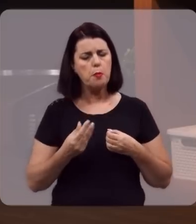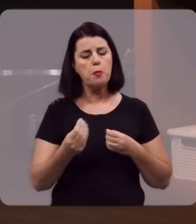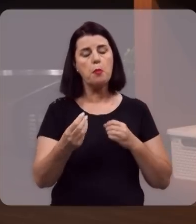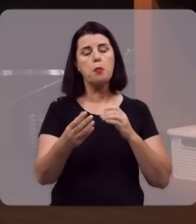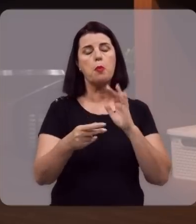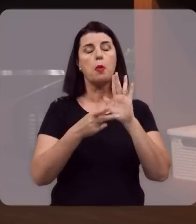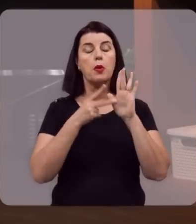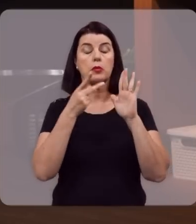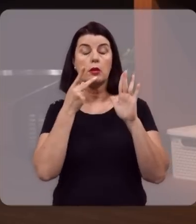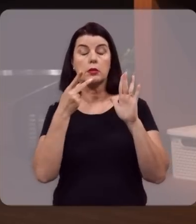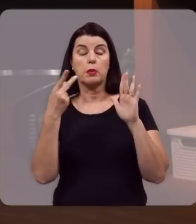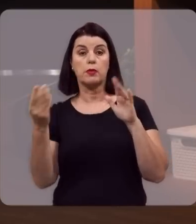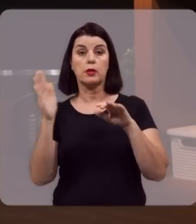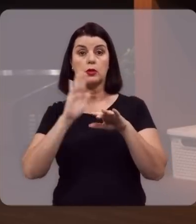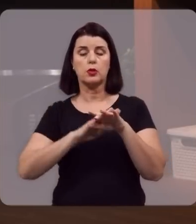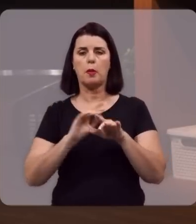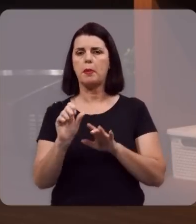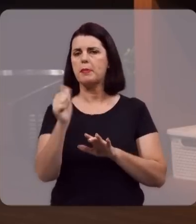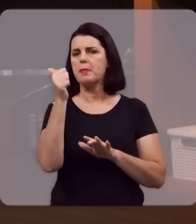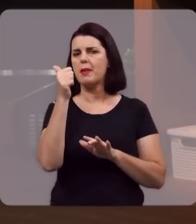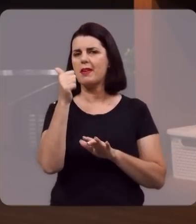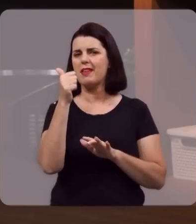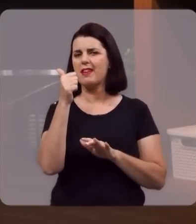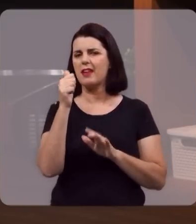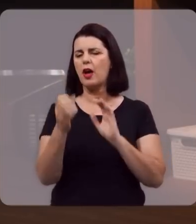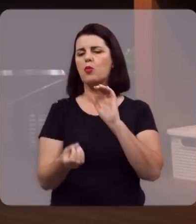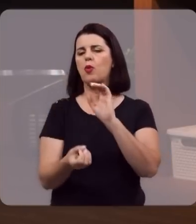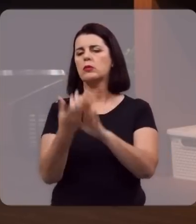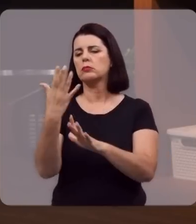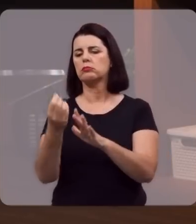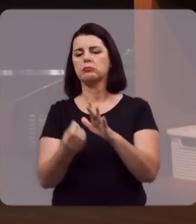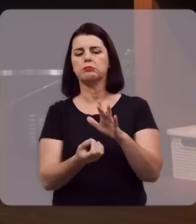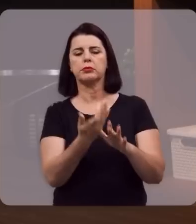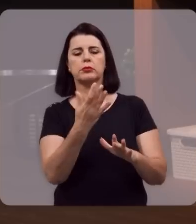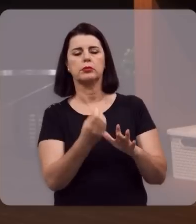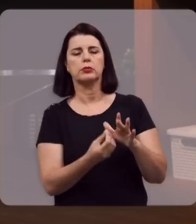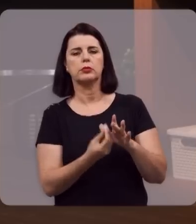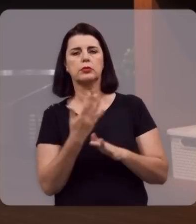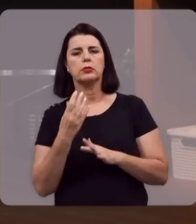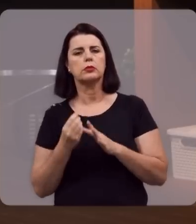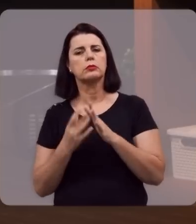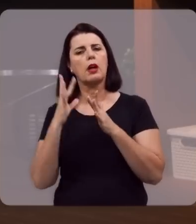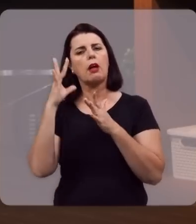centenas de profecias sobre a primeira vinda se cumpriram,